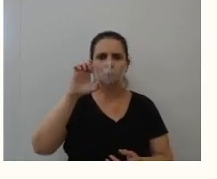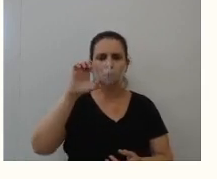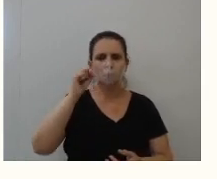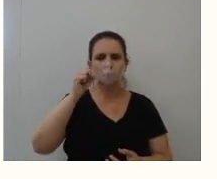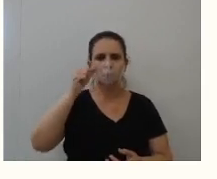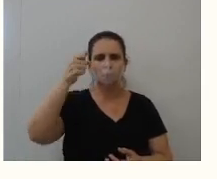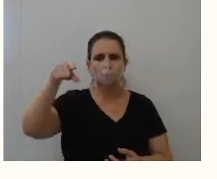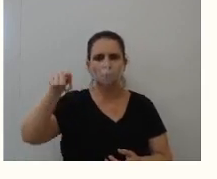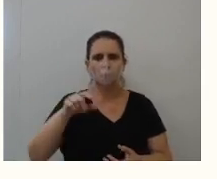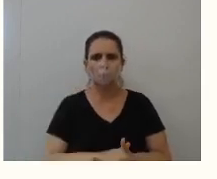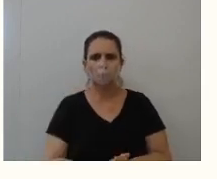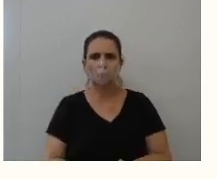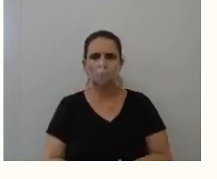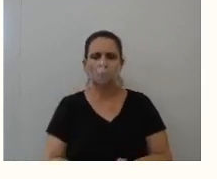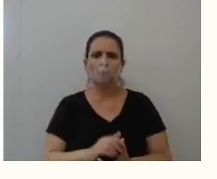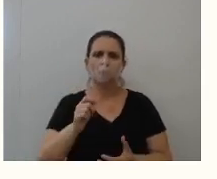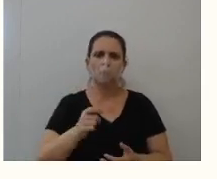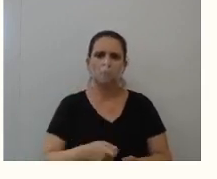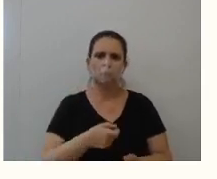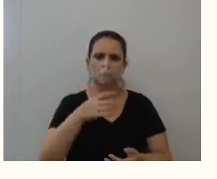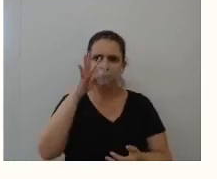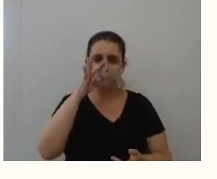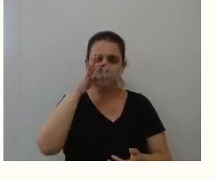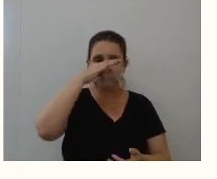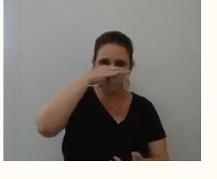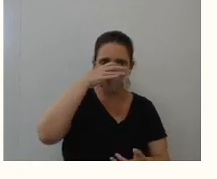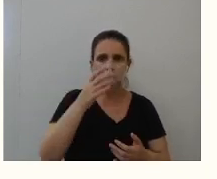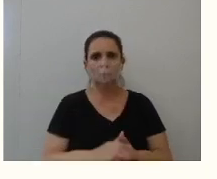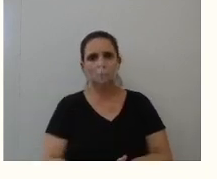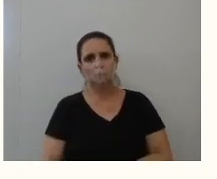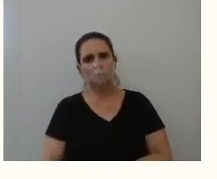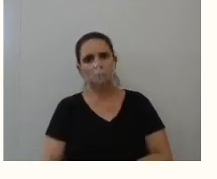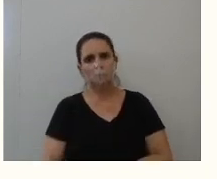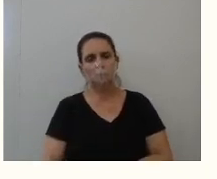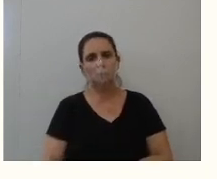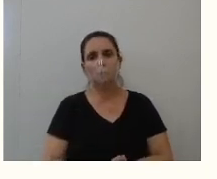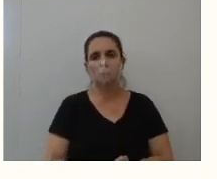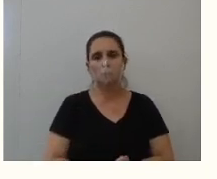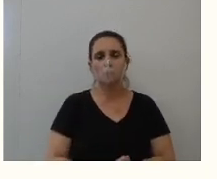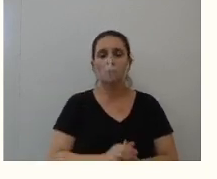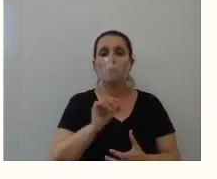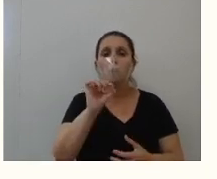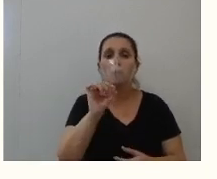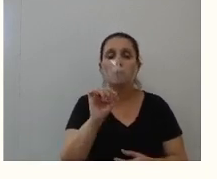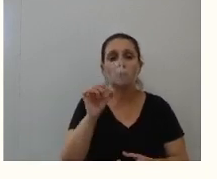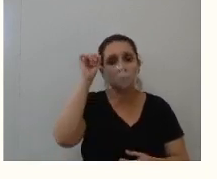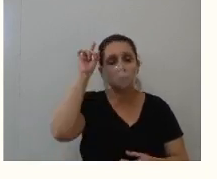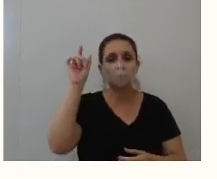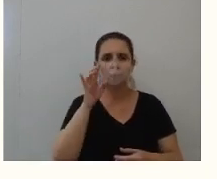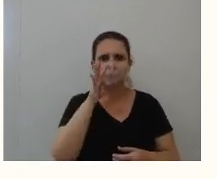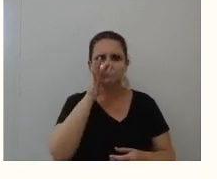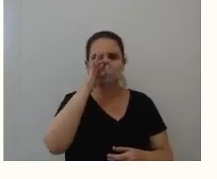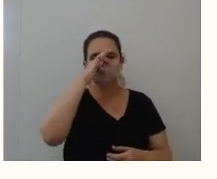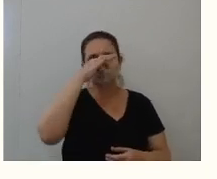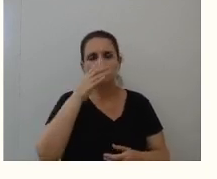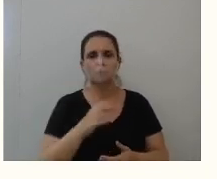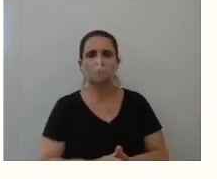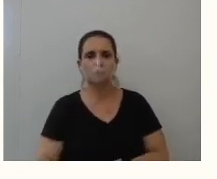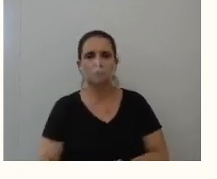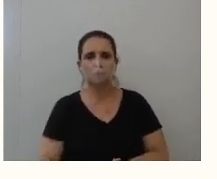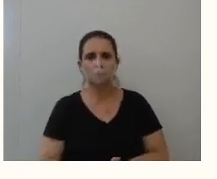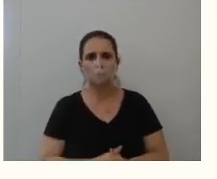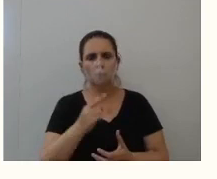ideia da pirraça. Exatamente. A ideia de concessão, gente, é aquela ideia de que